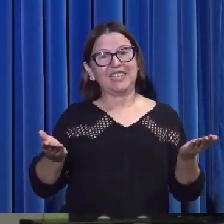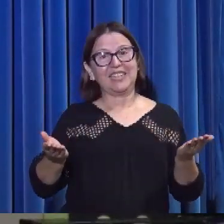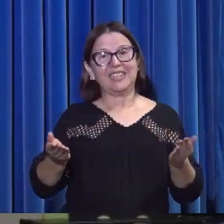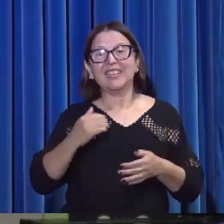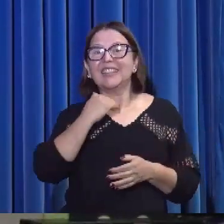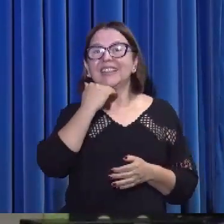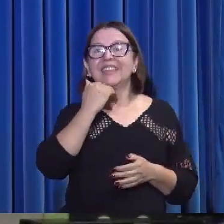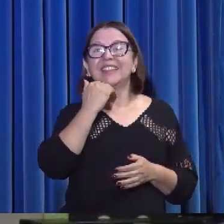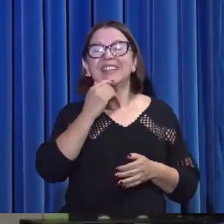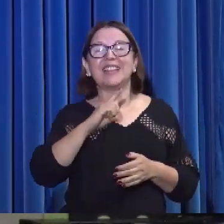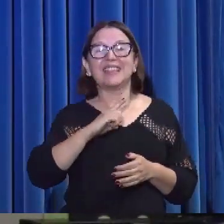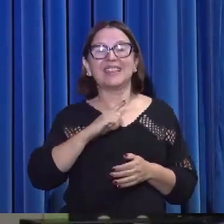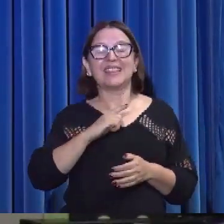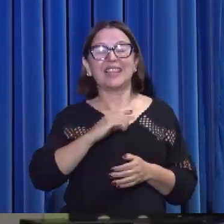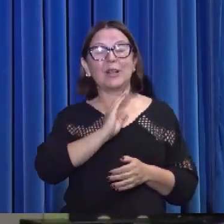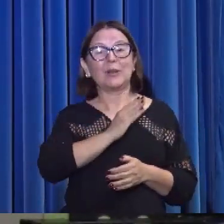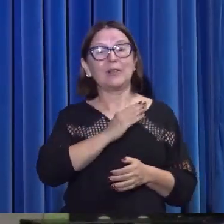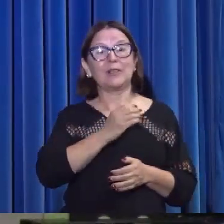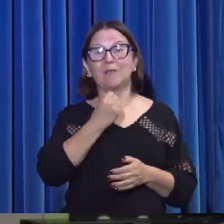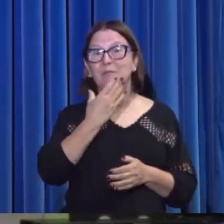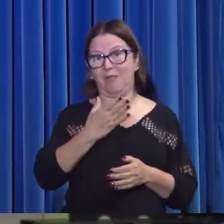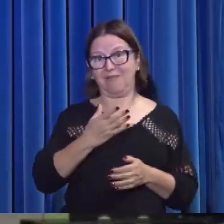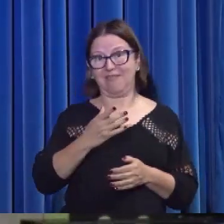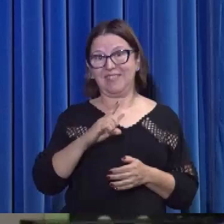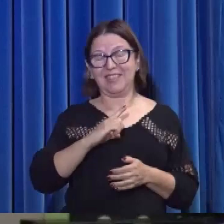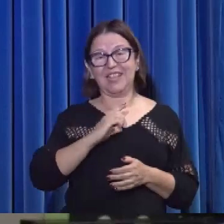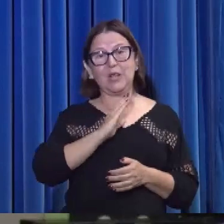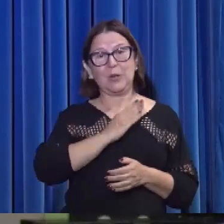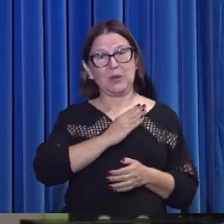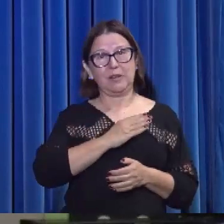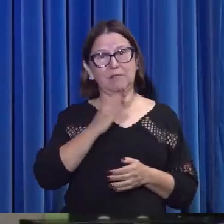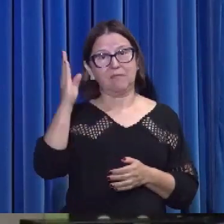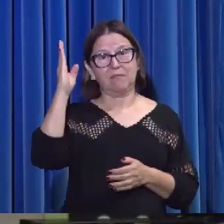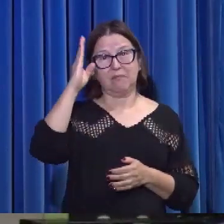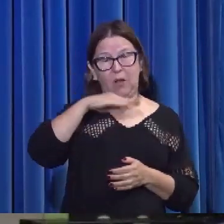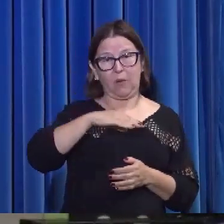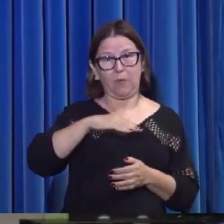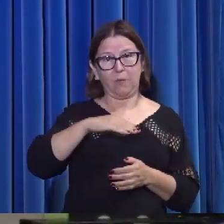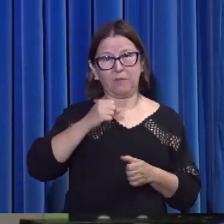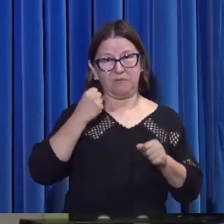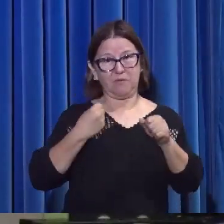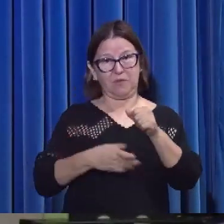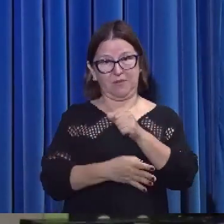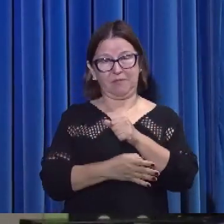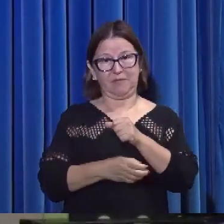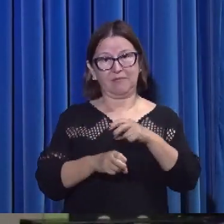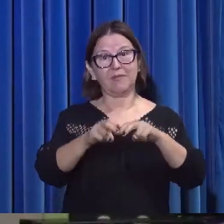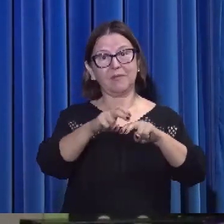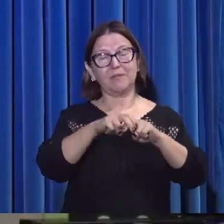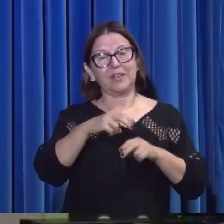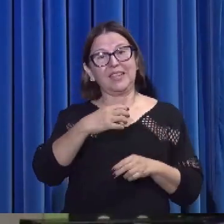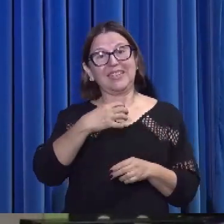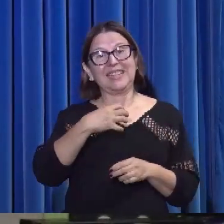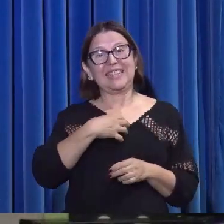coração perverso, um coração corrupto, por natureza.